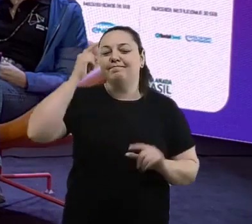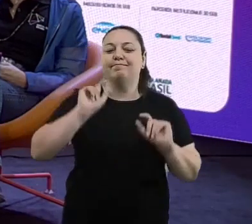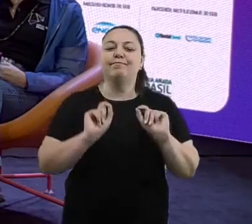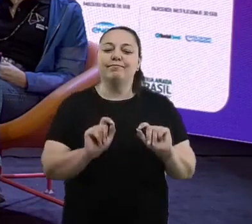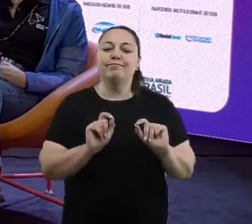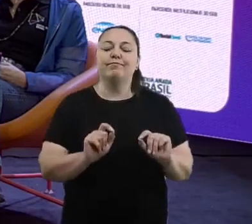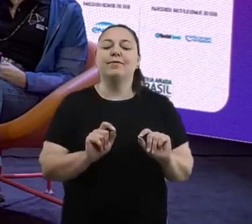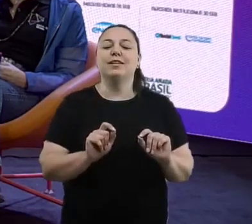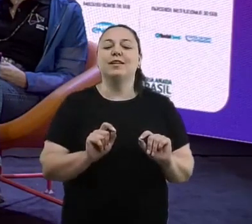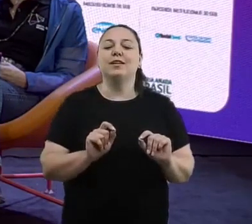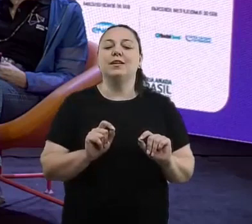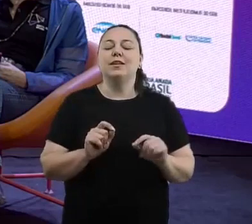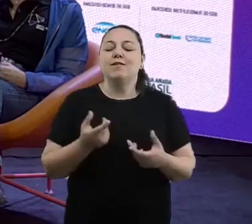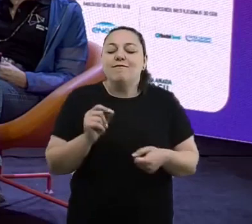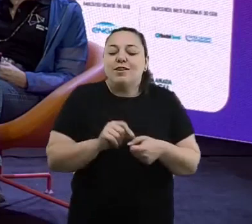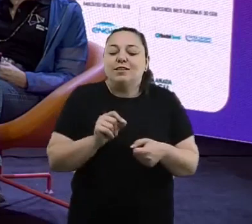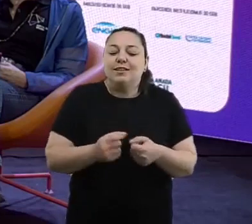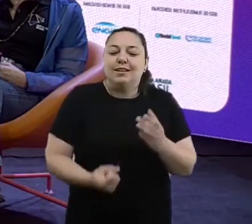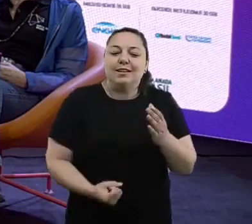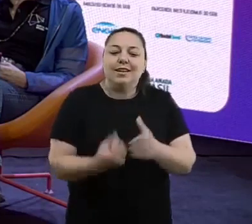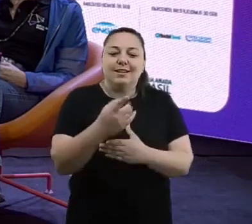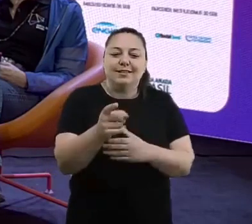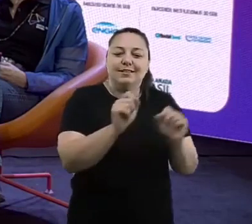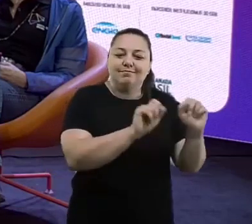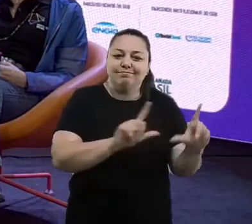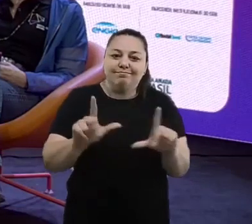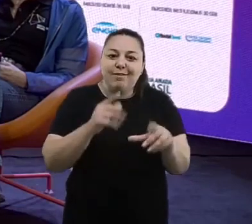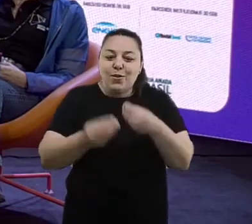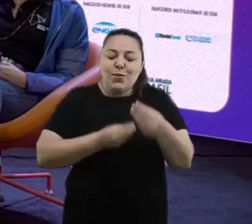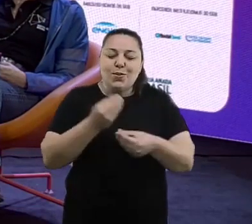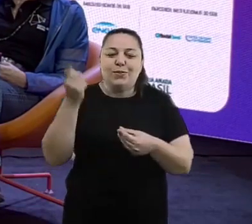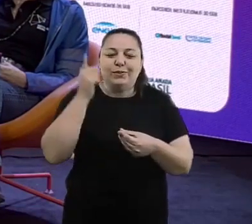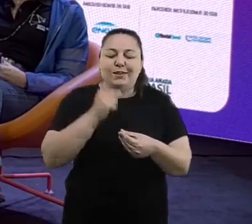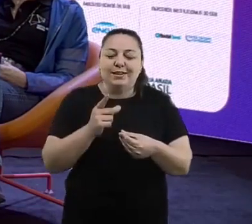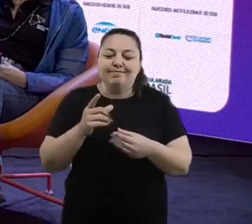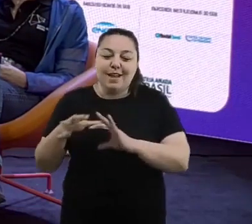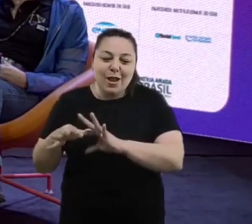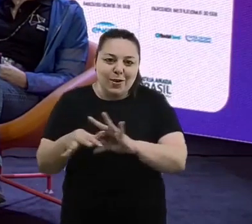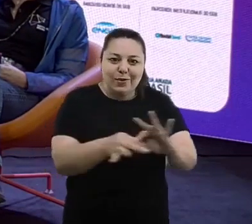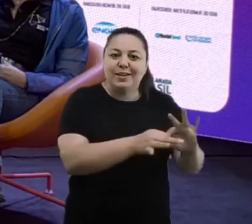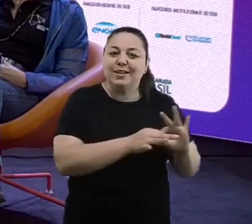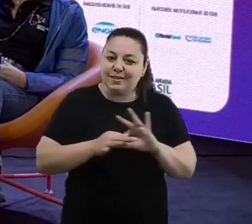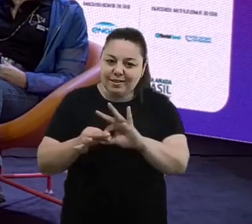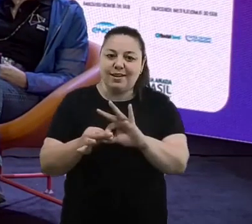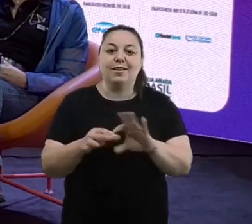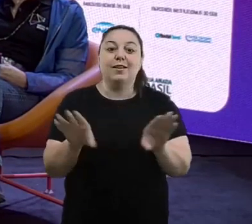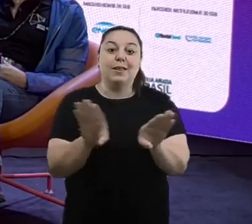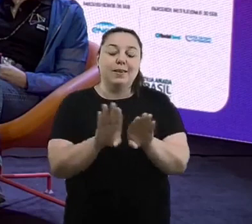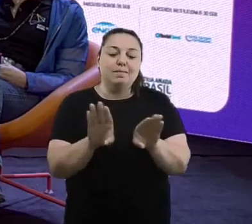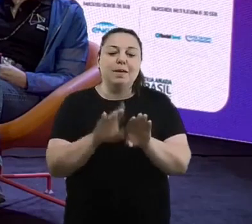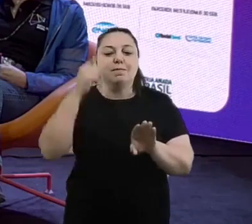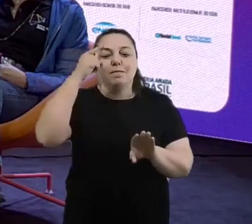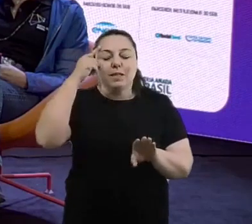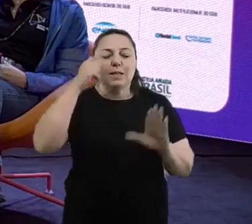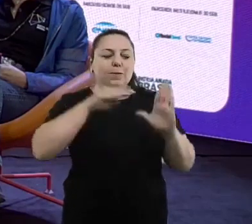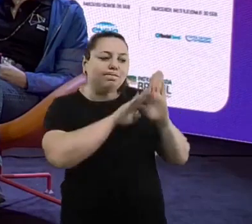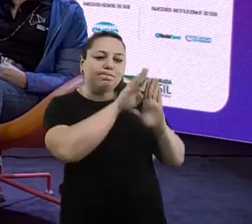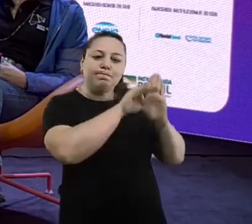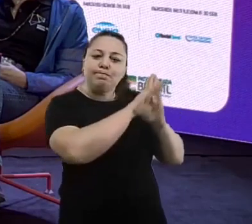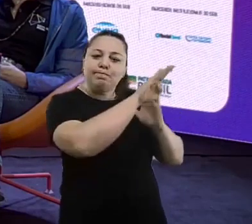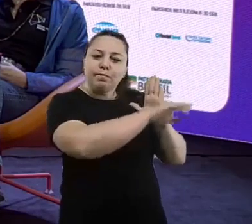num BI como esse, a gente passar a conectar não só a questão financeira, com as questões dos indicadores, né, de resultado, e até